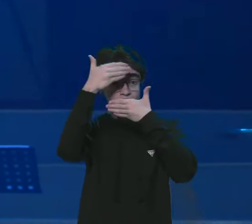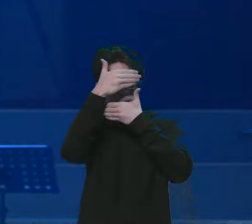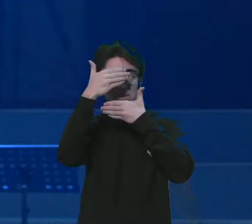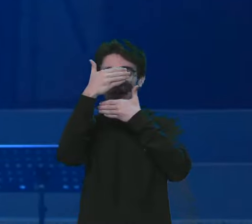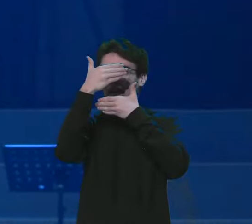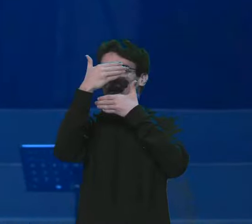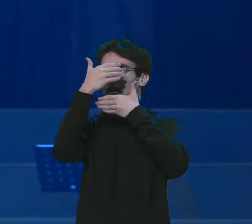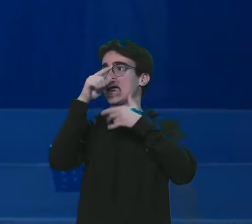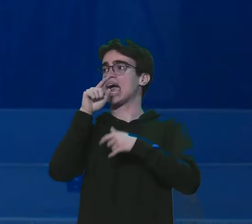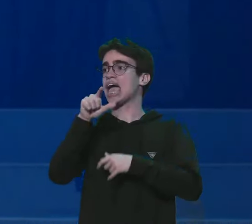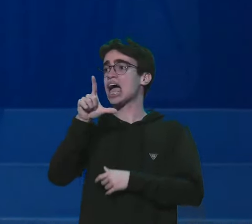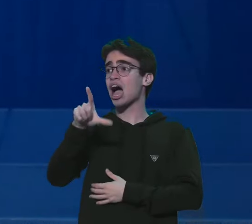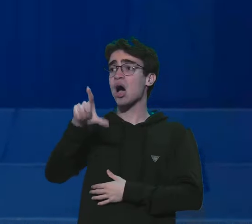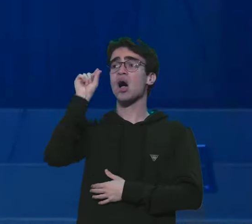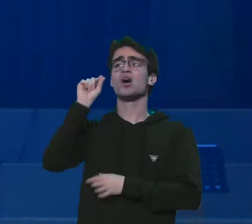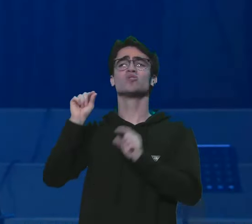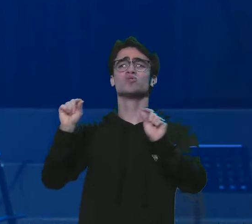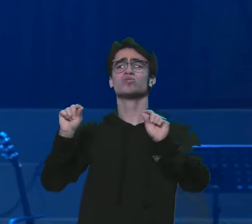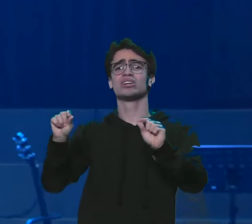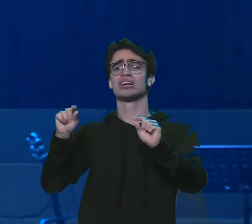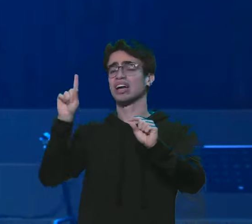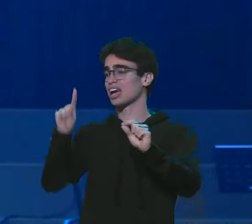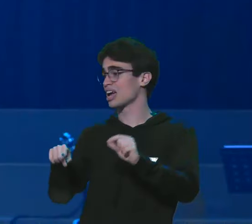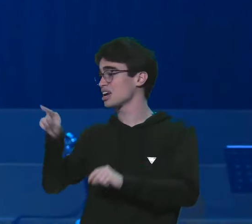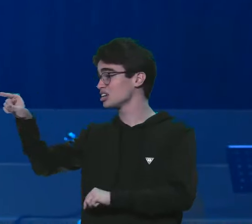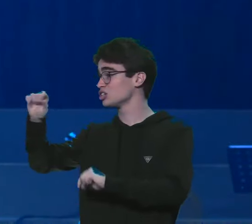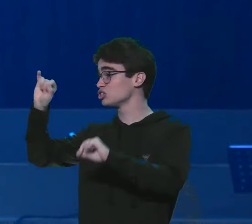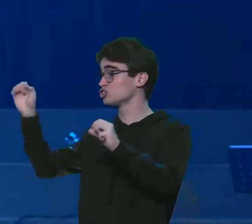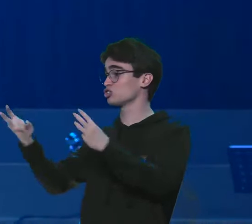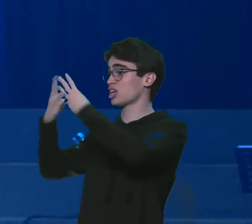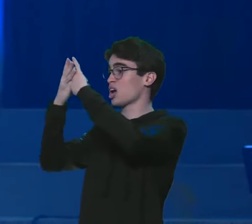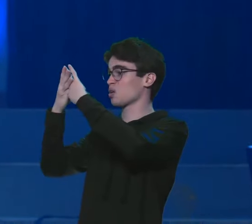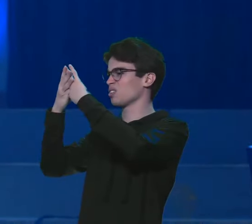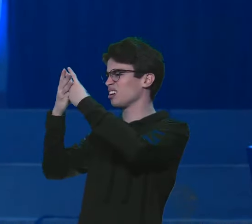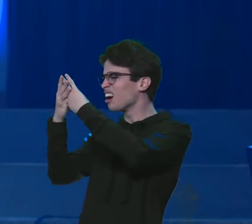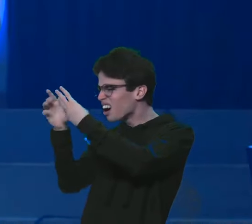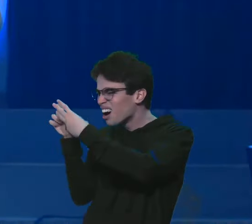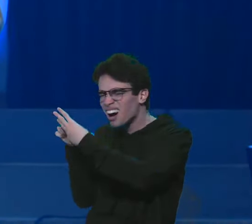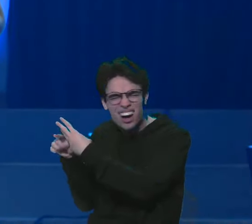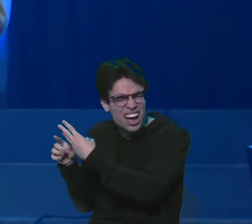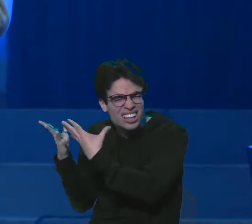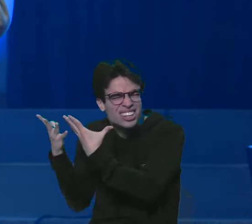decidir ouvir os ensinamentos de um judeu